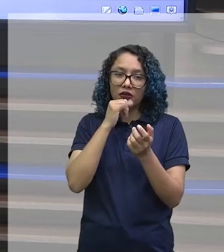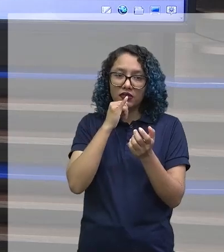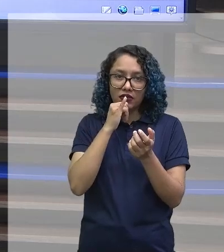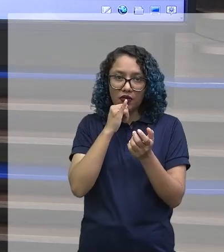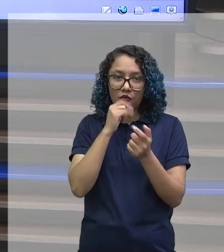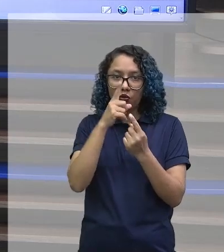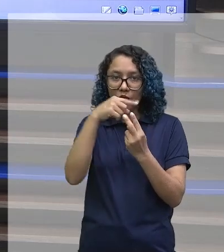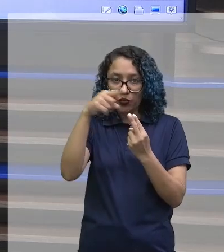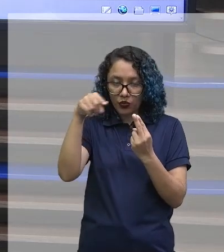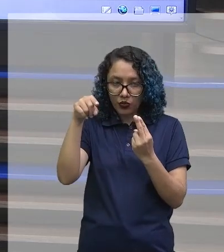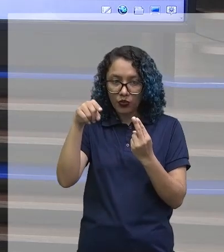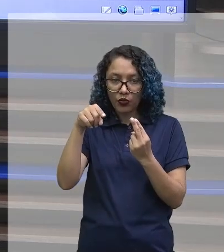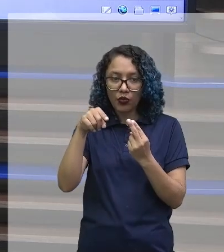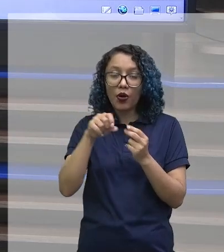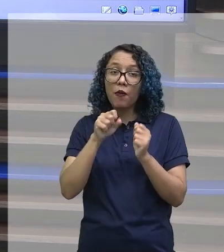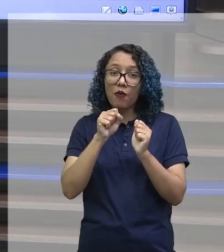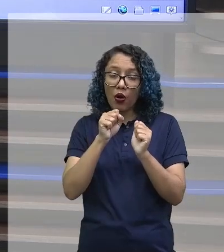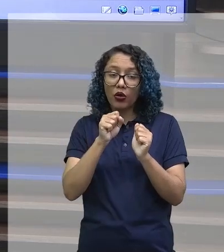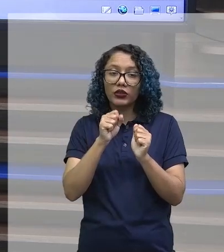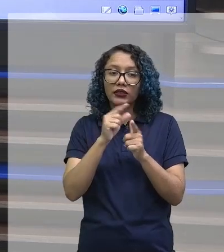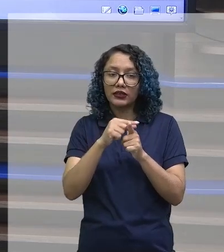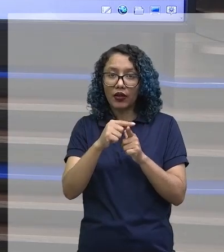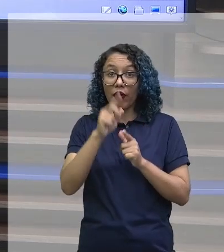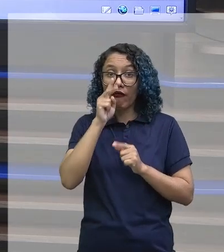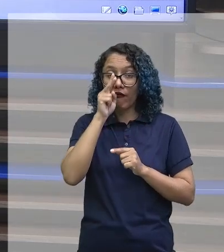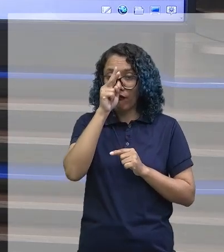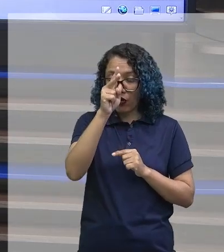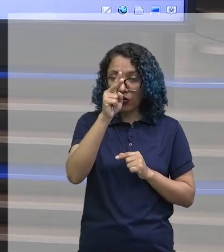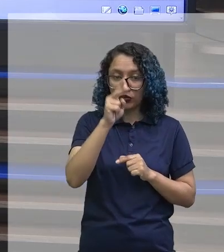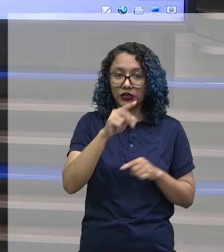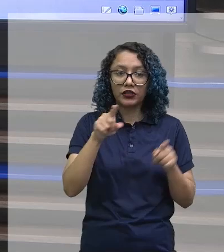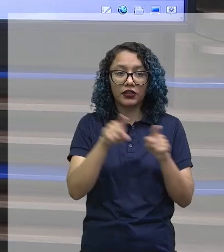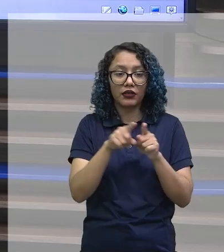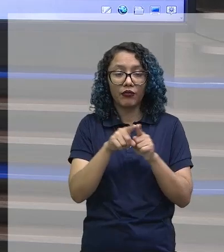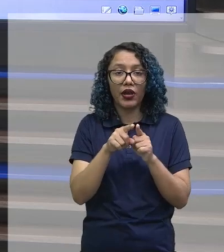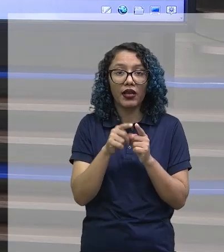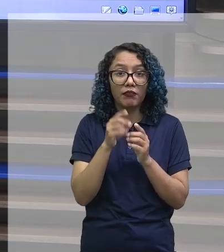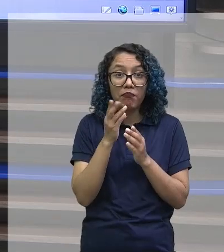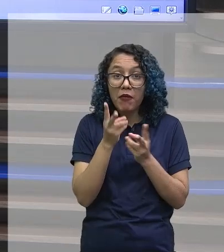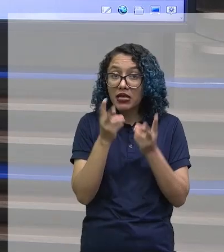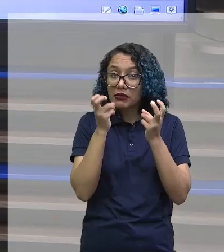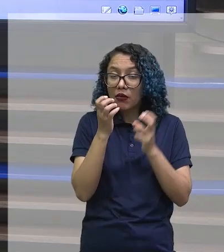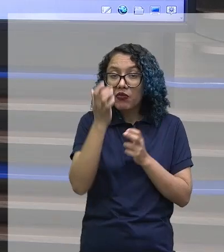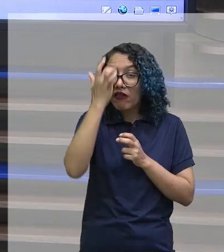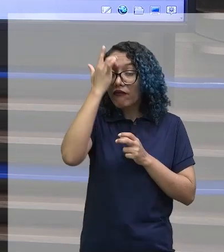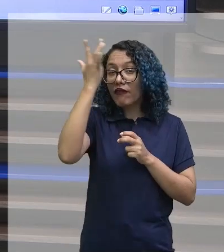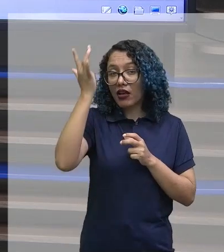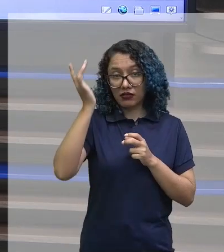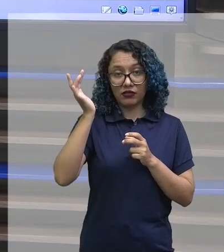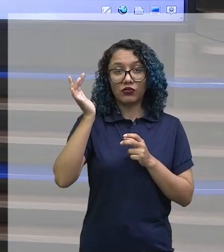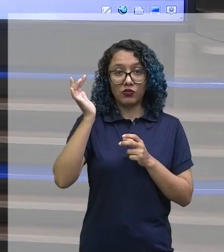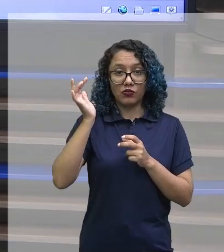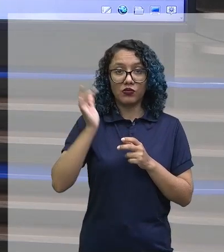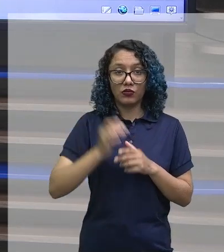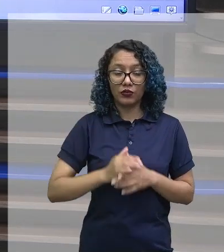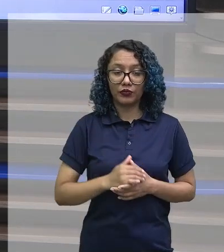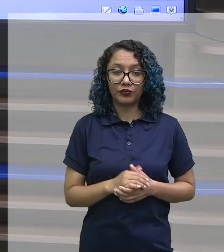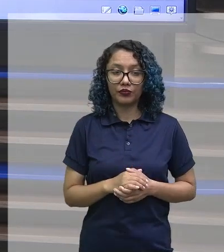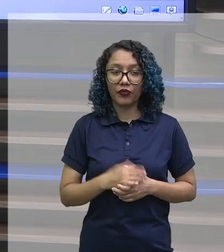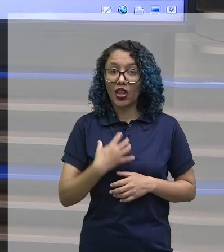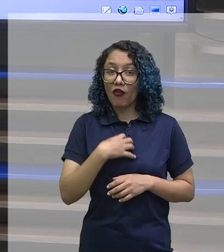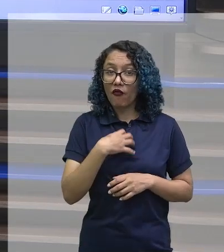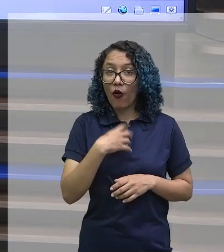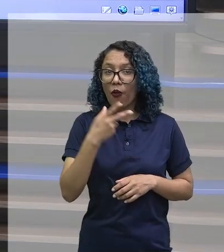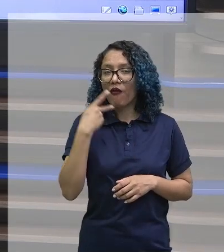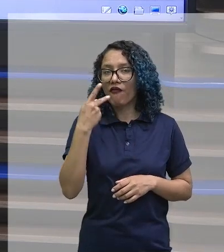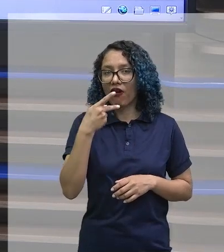mesmo tempo ela será tônica e a gente consegue identificar facilmente a pronúncia